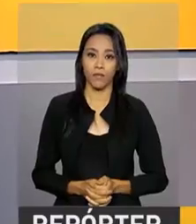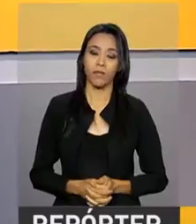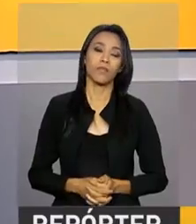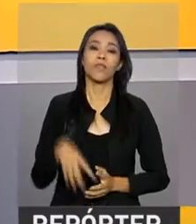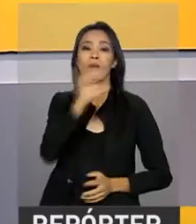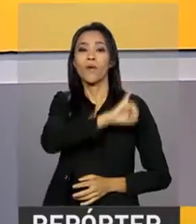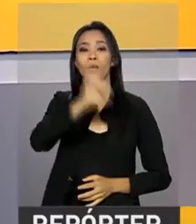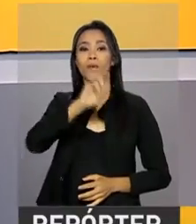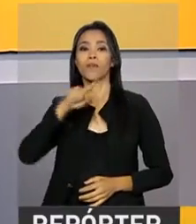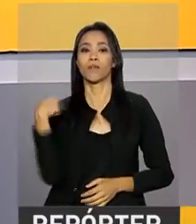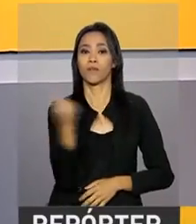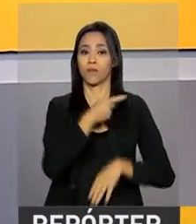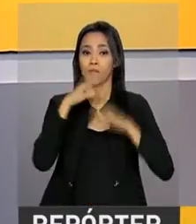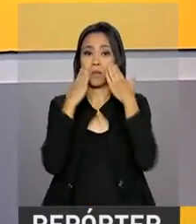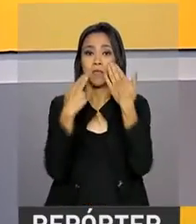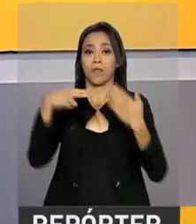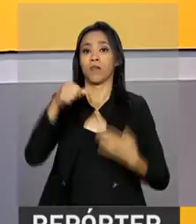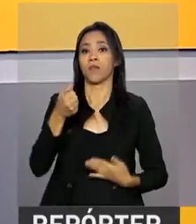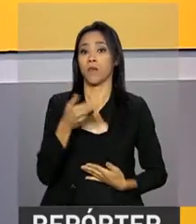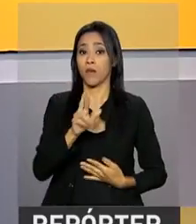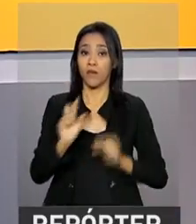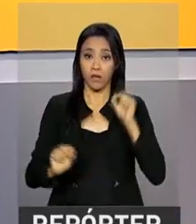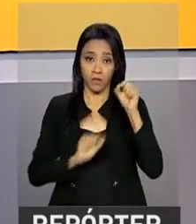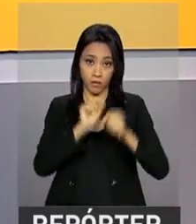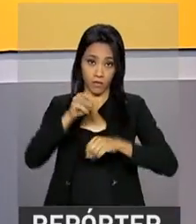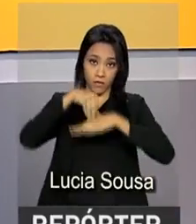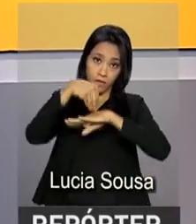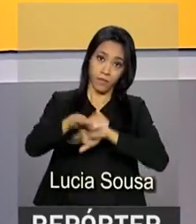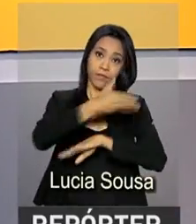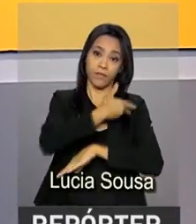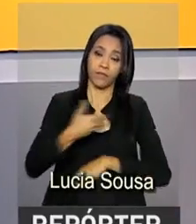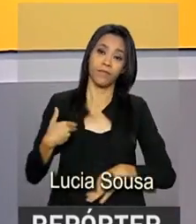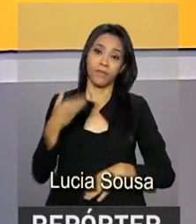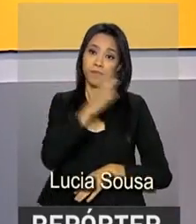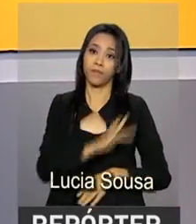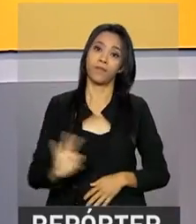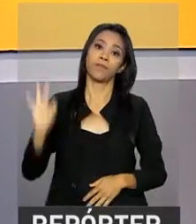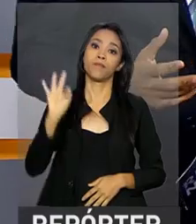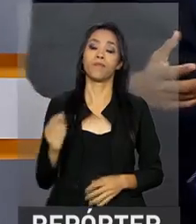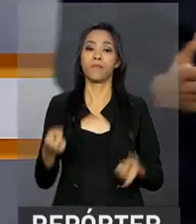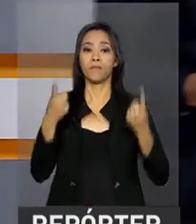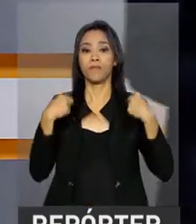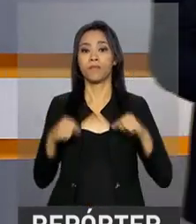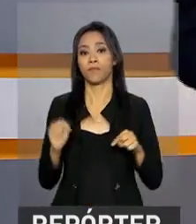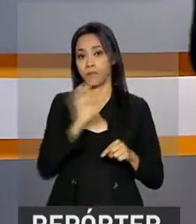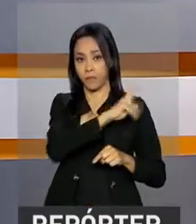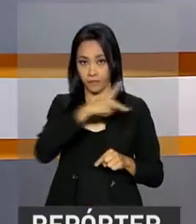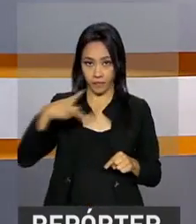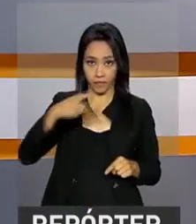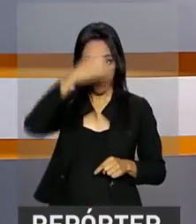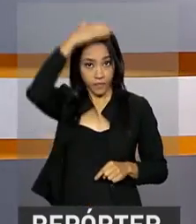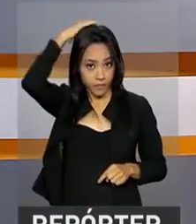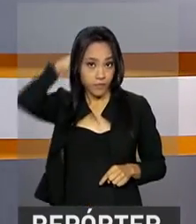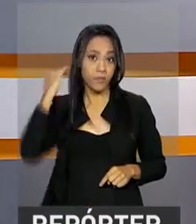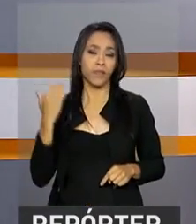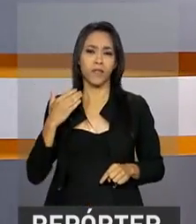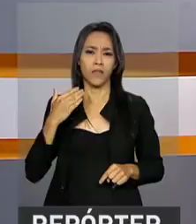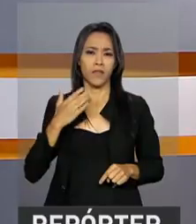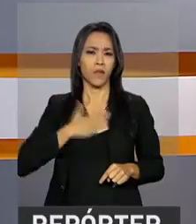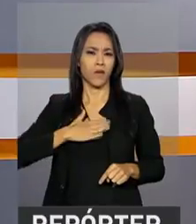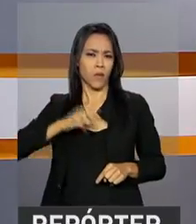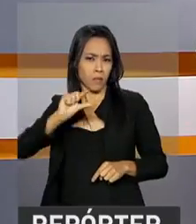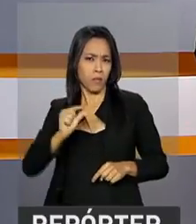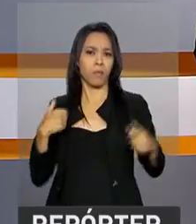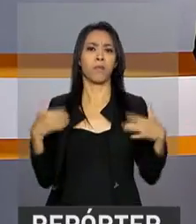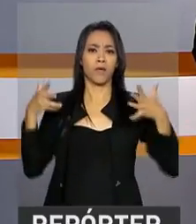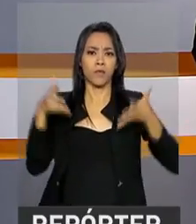Olá, estamos de volta com o repórter NBR e as notícias do governo federal. O presidente Michel Temer participou agora há pouco em